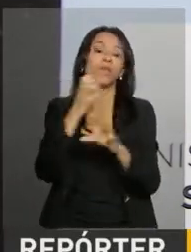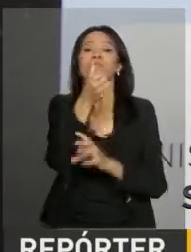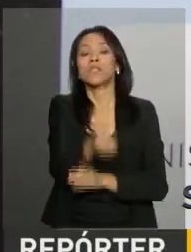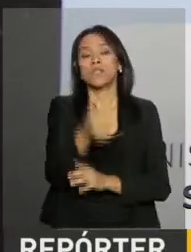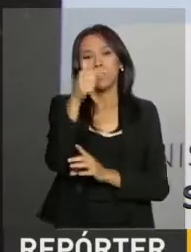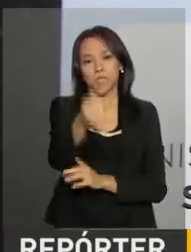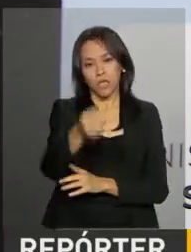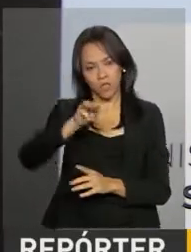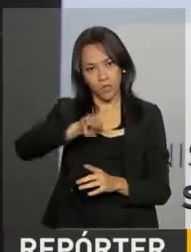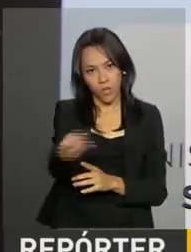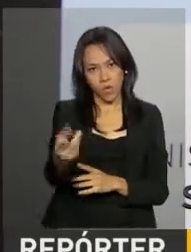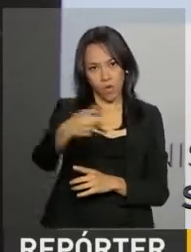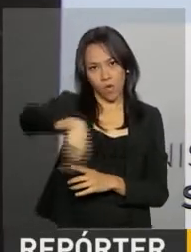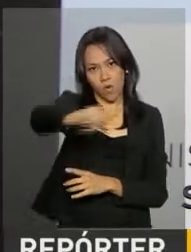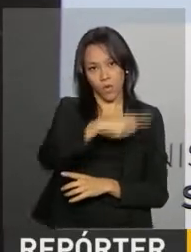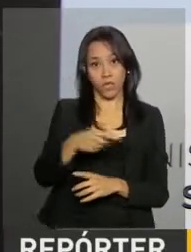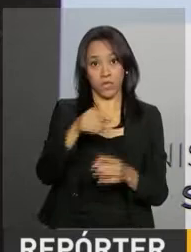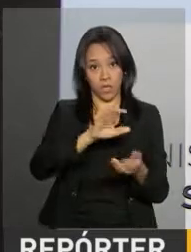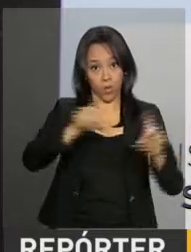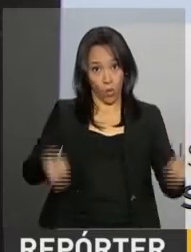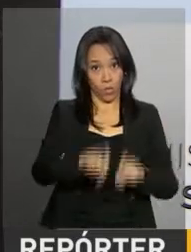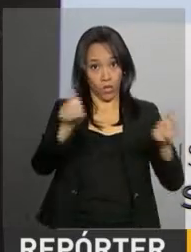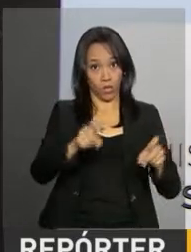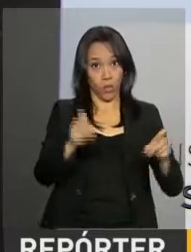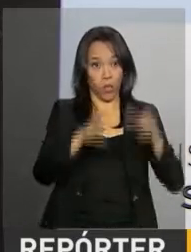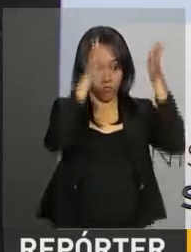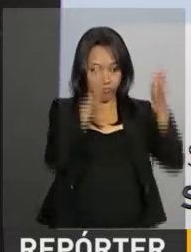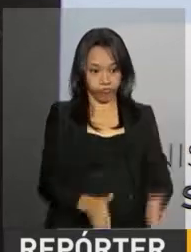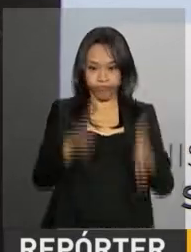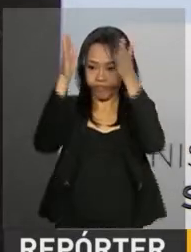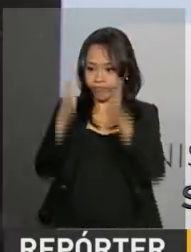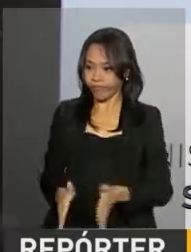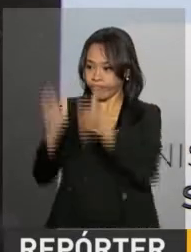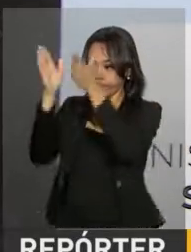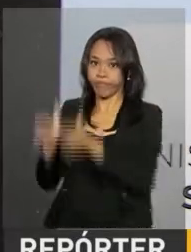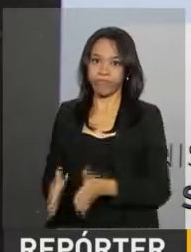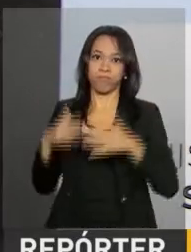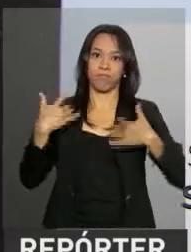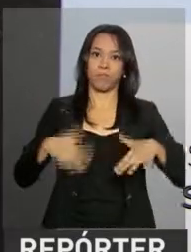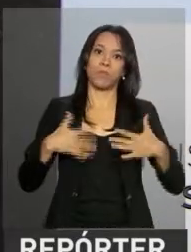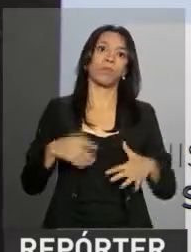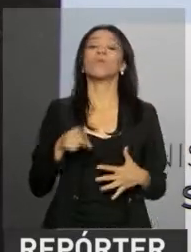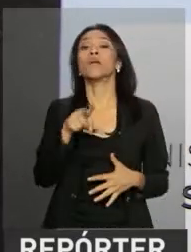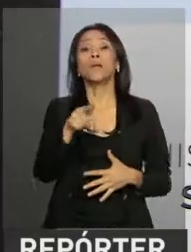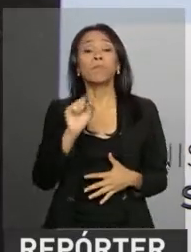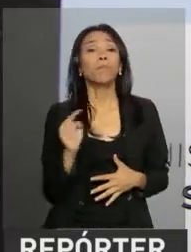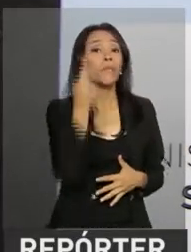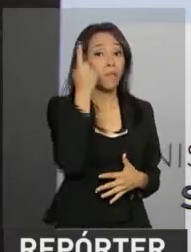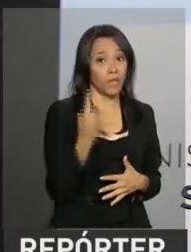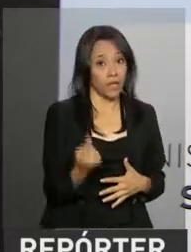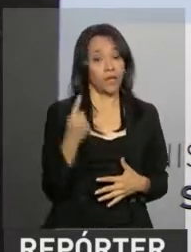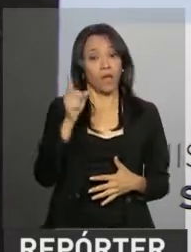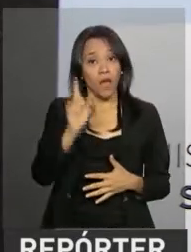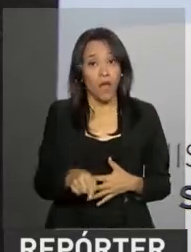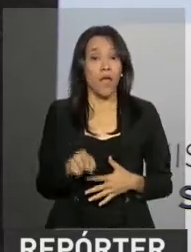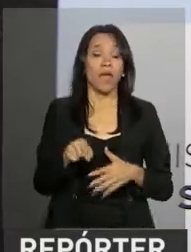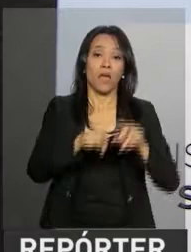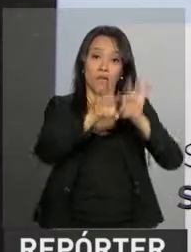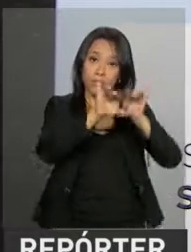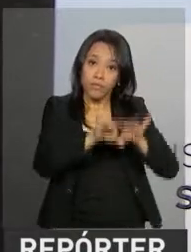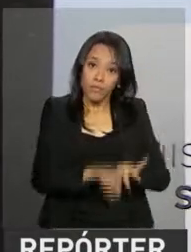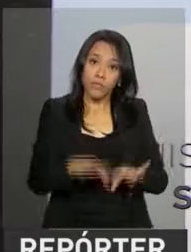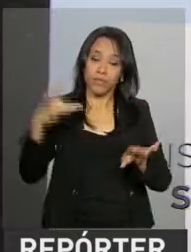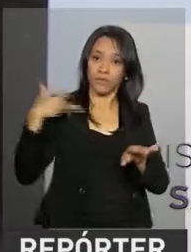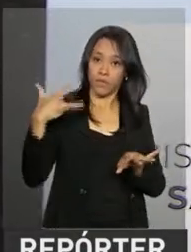que são os supercomputadores que só a primeira nesse estado foi a implantação do registro eletrônico de saúde